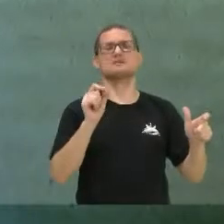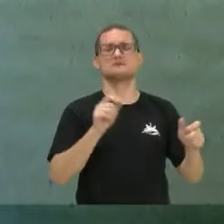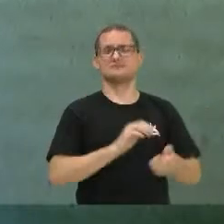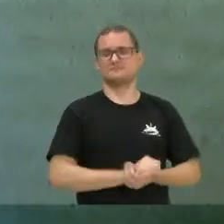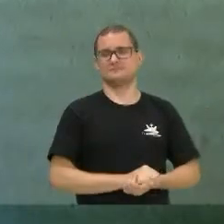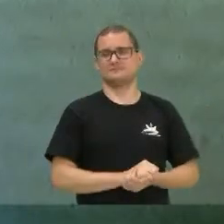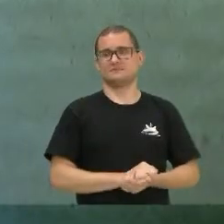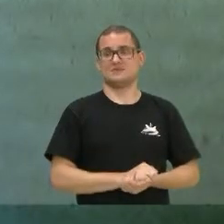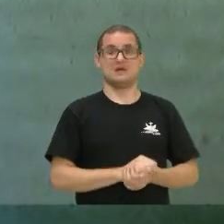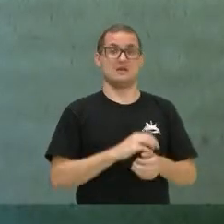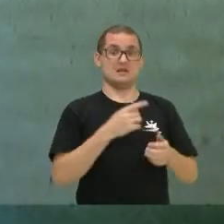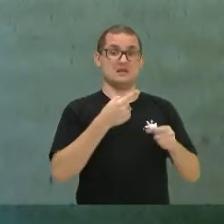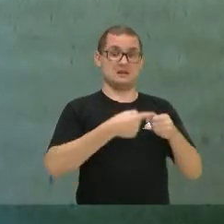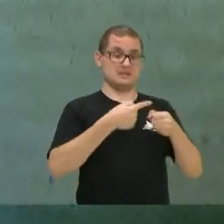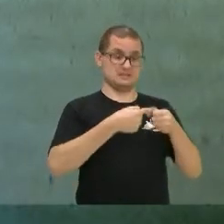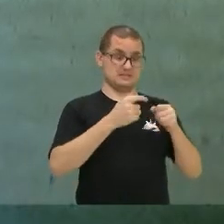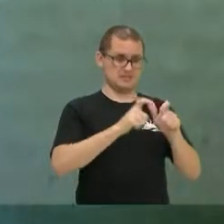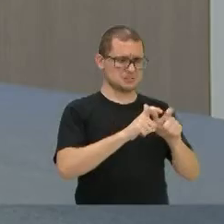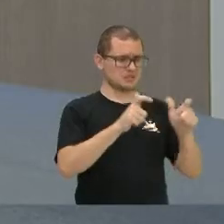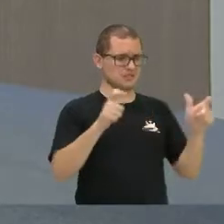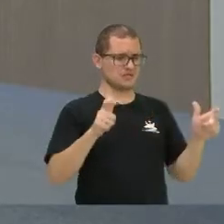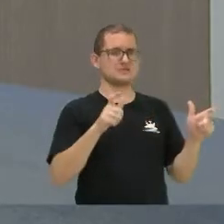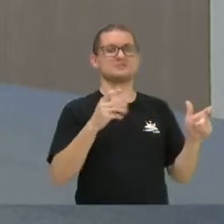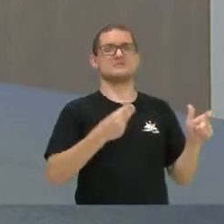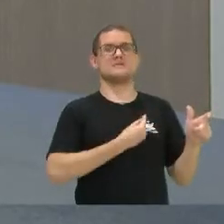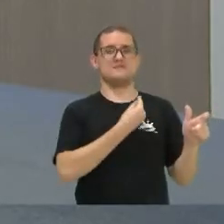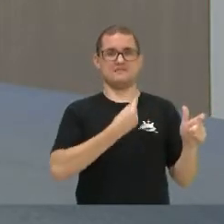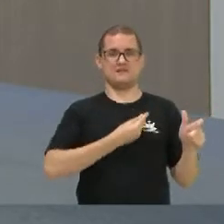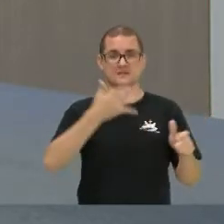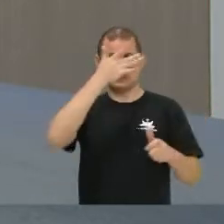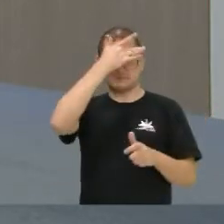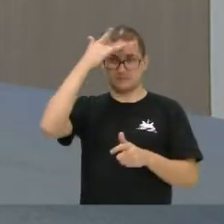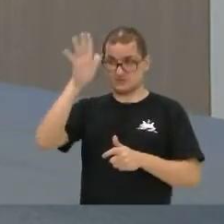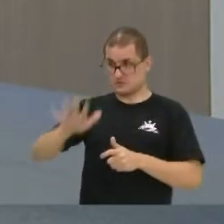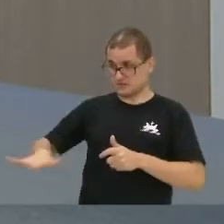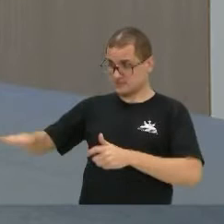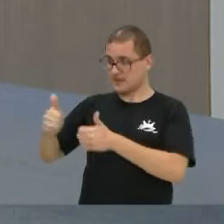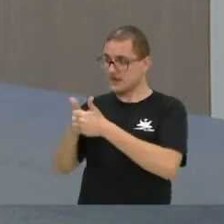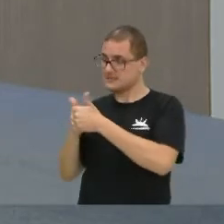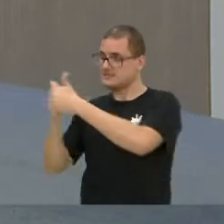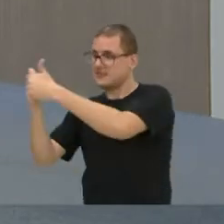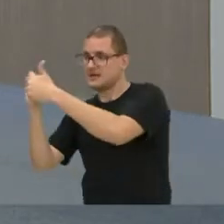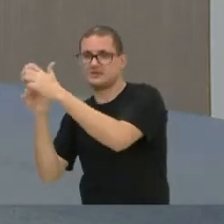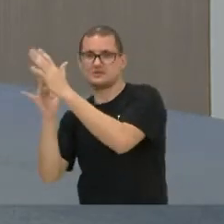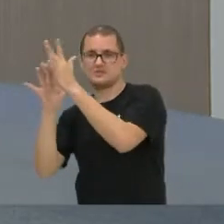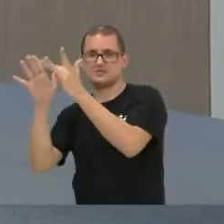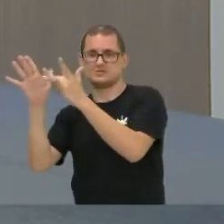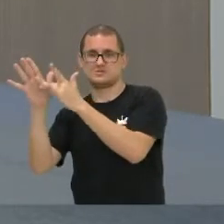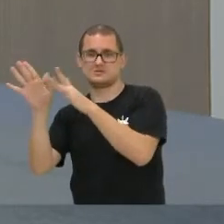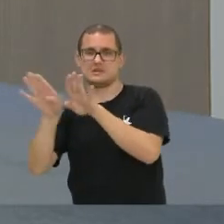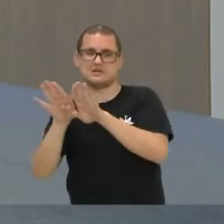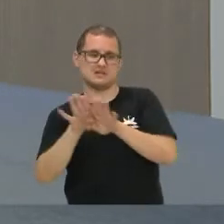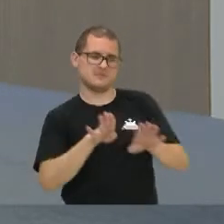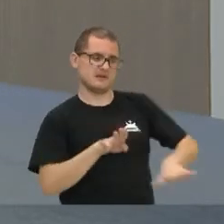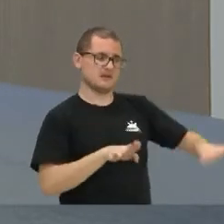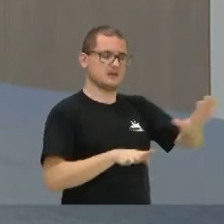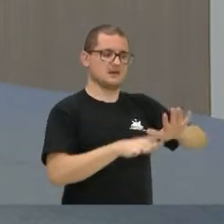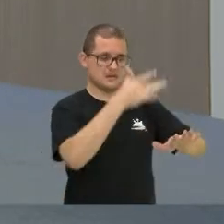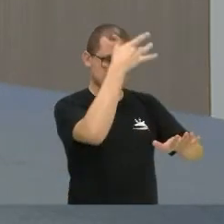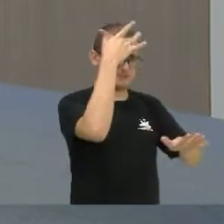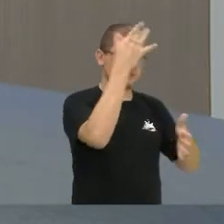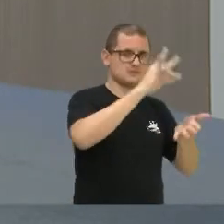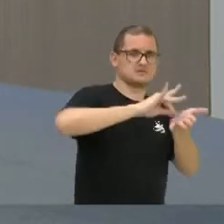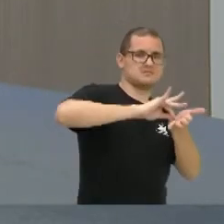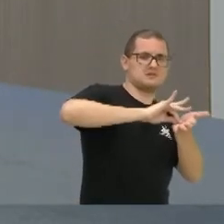como vivem os que seguem jesus cristo e os que são inimigos de